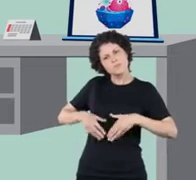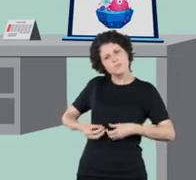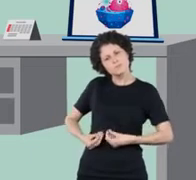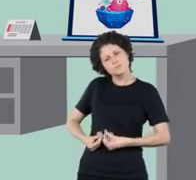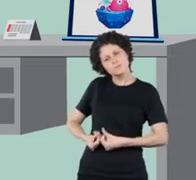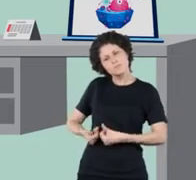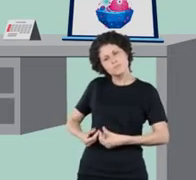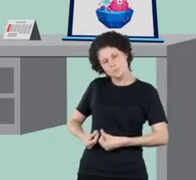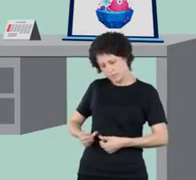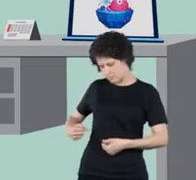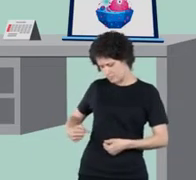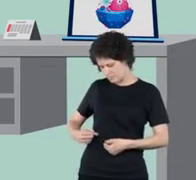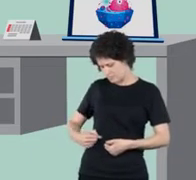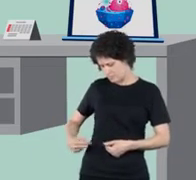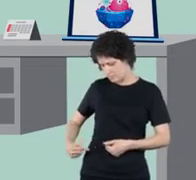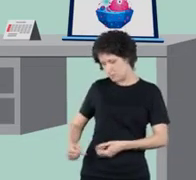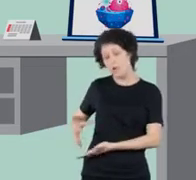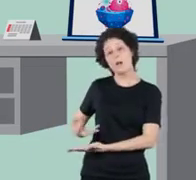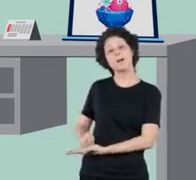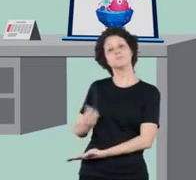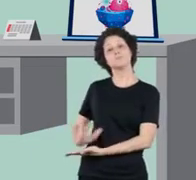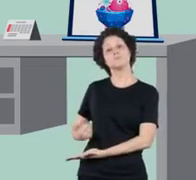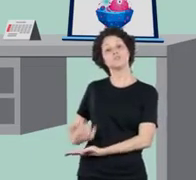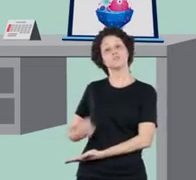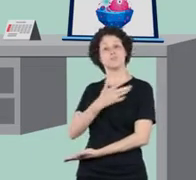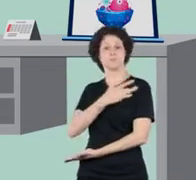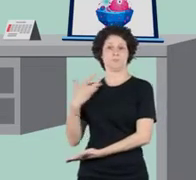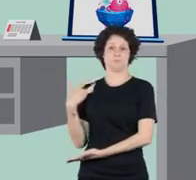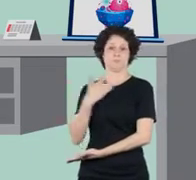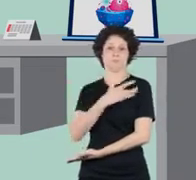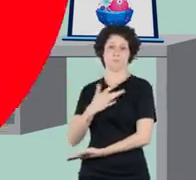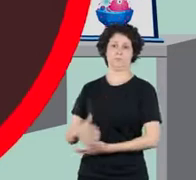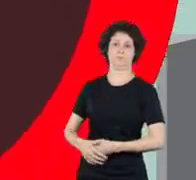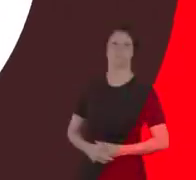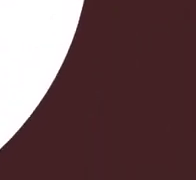quilo. No intestino delgado é onde os nutrientes dos alimentos são absorvidos.